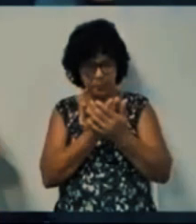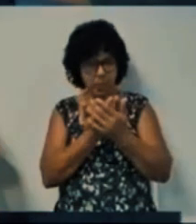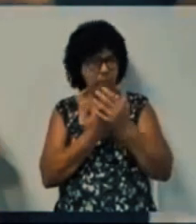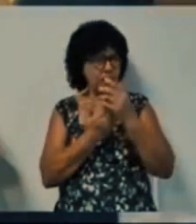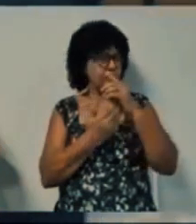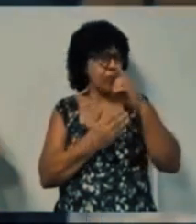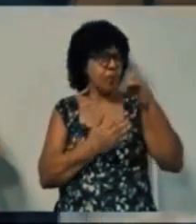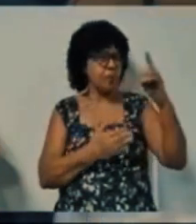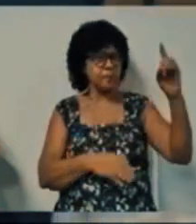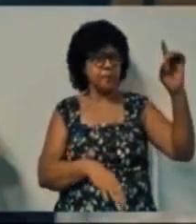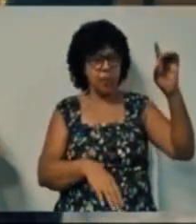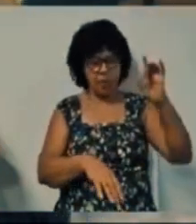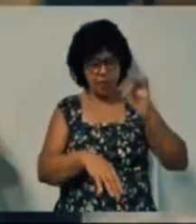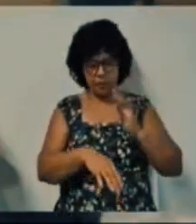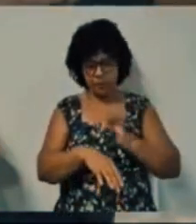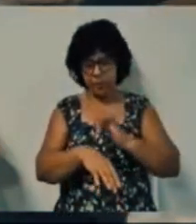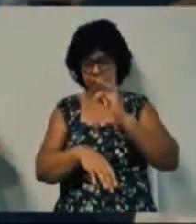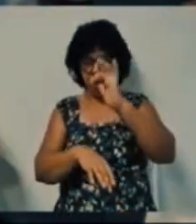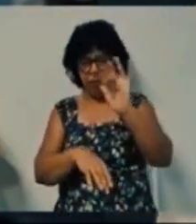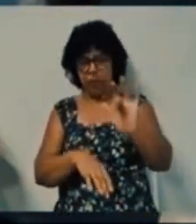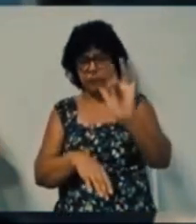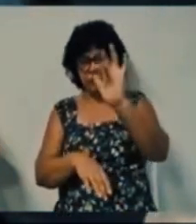Toca neles agora, Jesus.